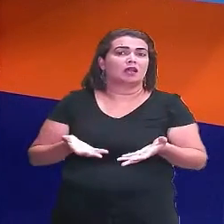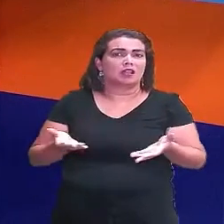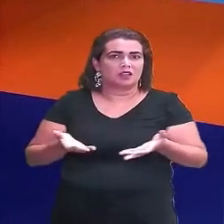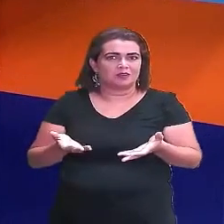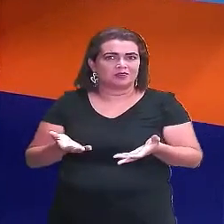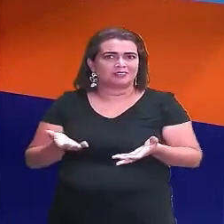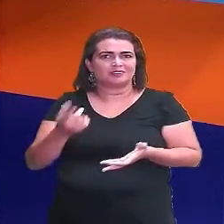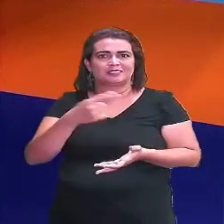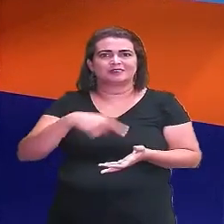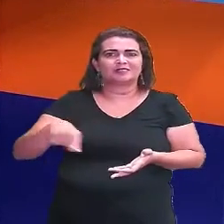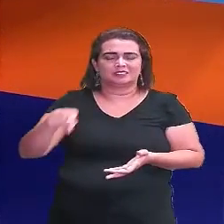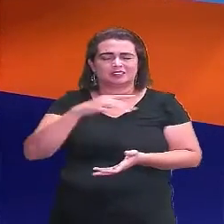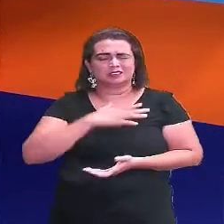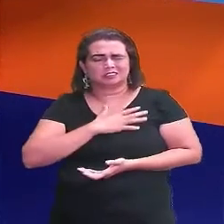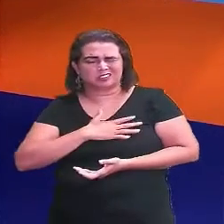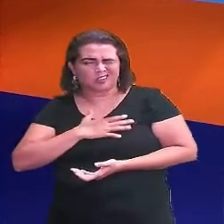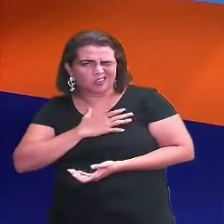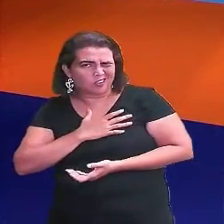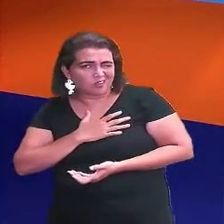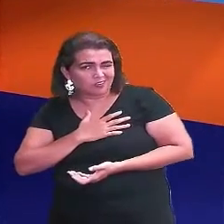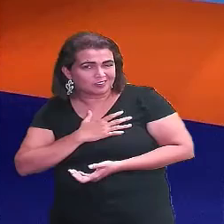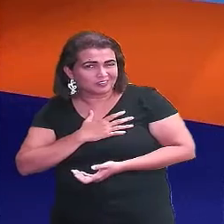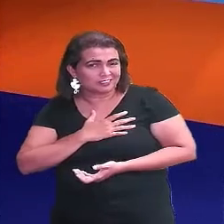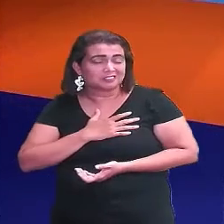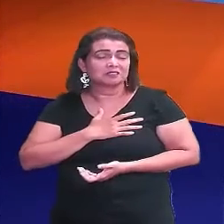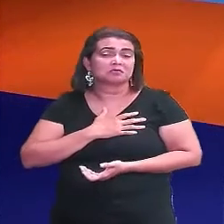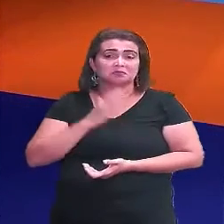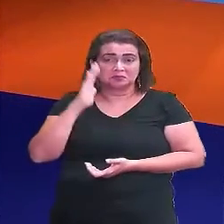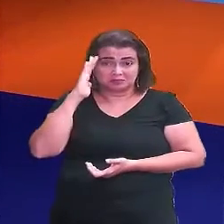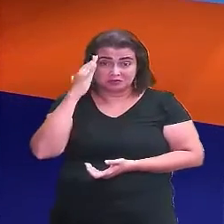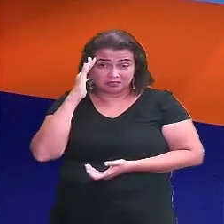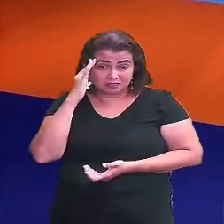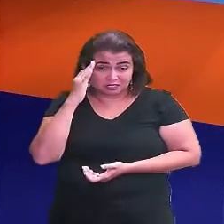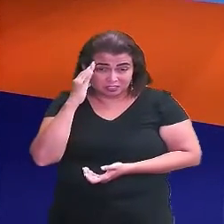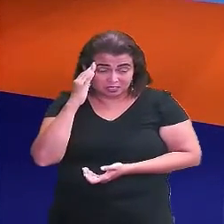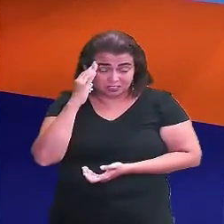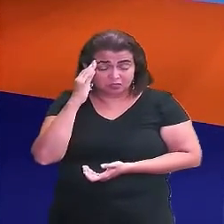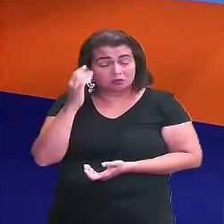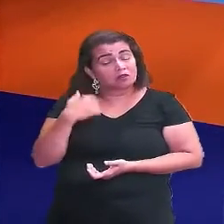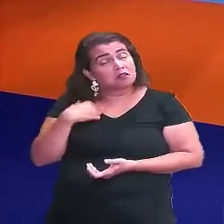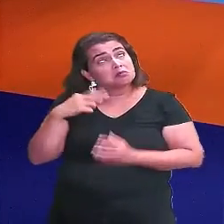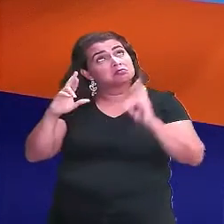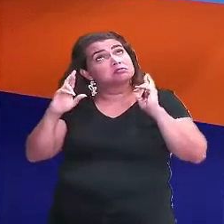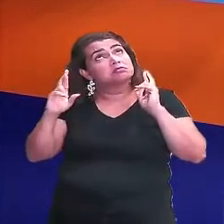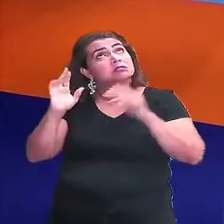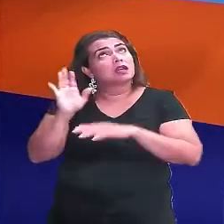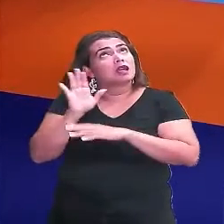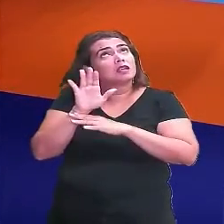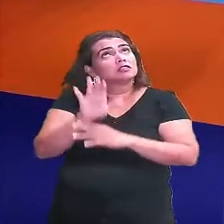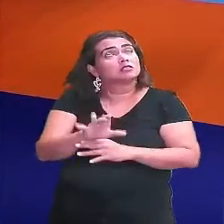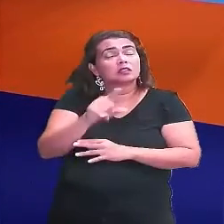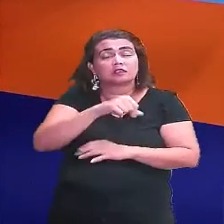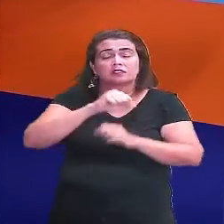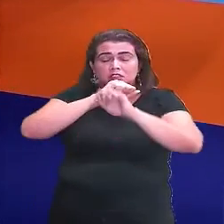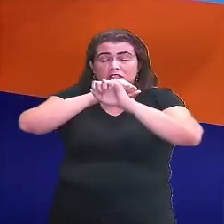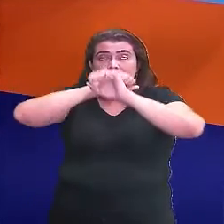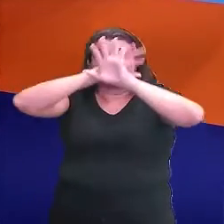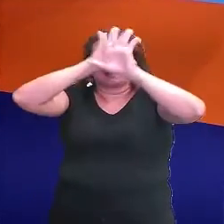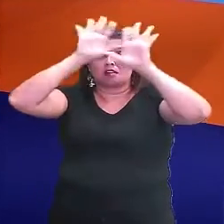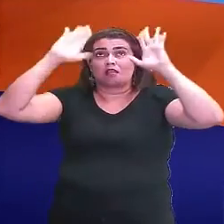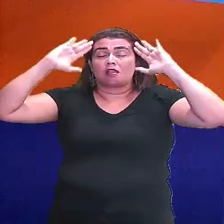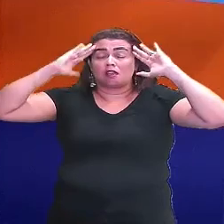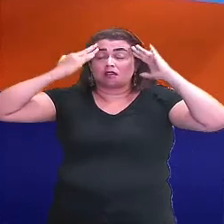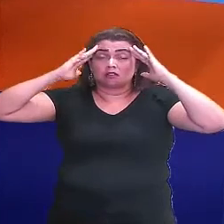foi essa. Espero que todos vocês tenham compreendido. Espero ter ajudado um pouquinho vocês a esclarecer esse assunto,